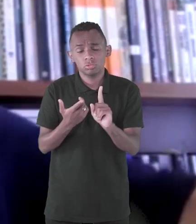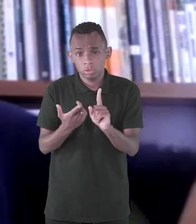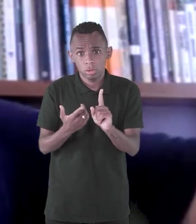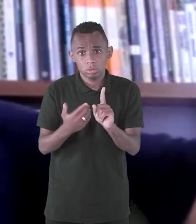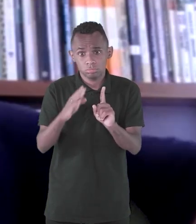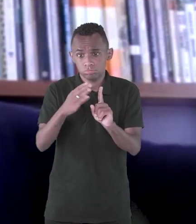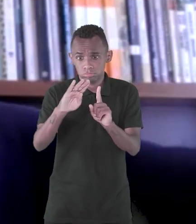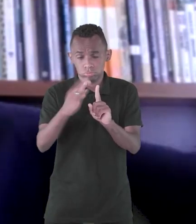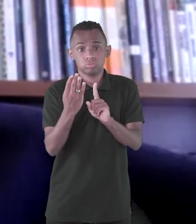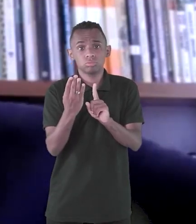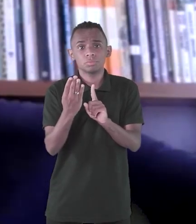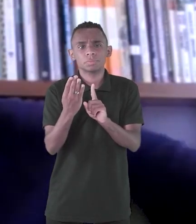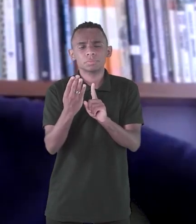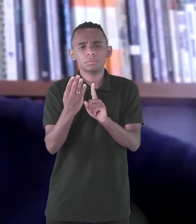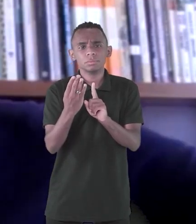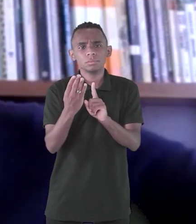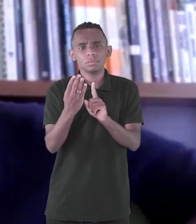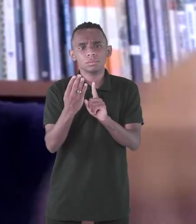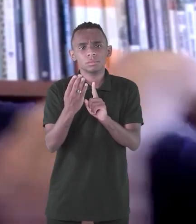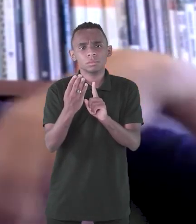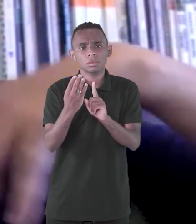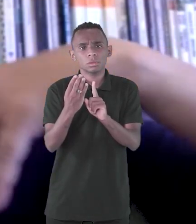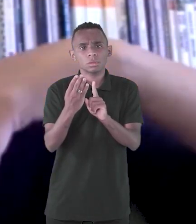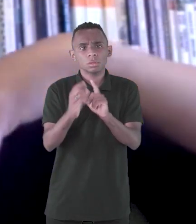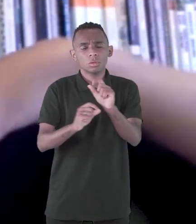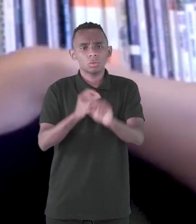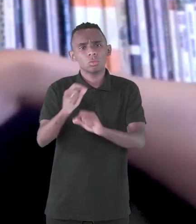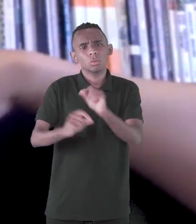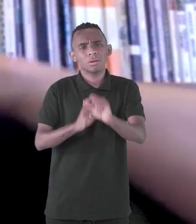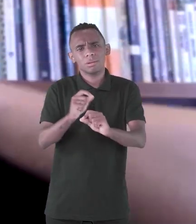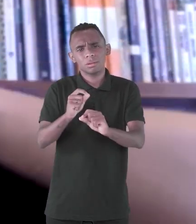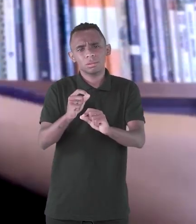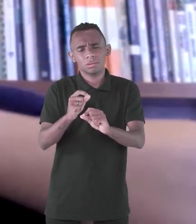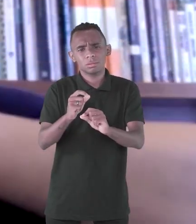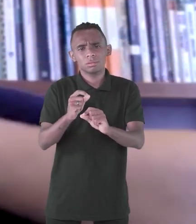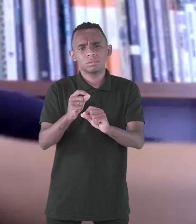que dá na propriedade onde ele passou tantos